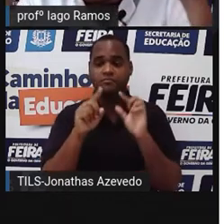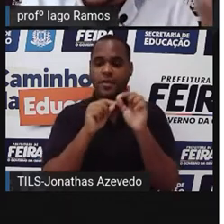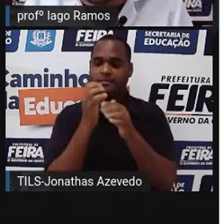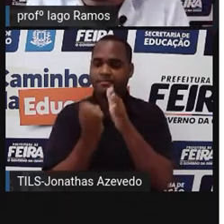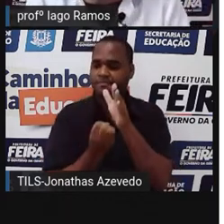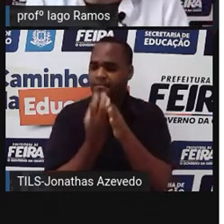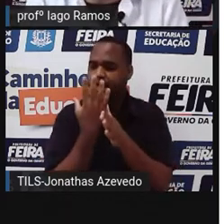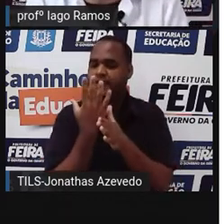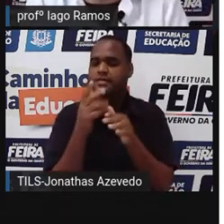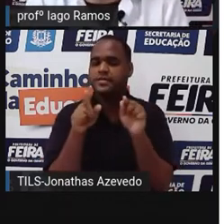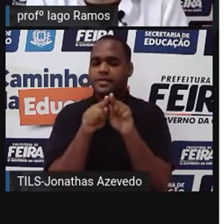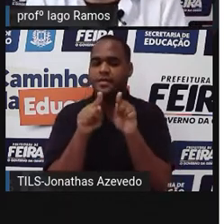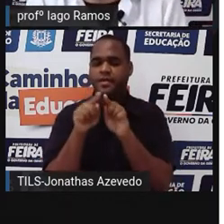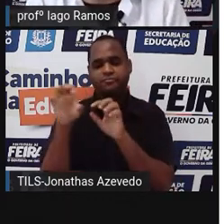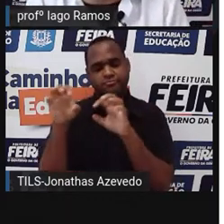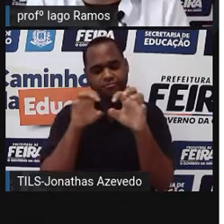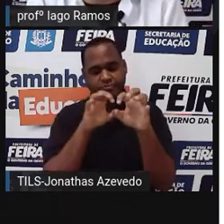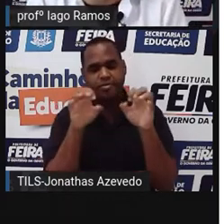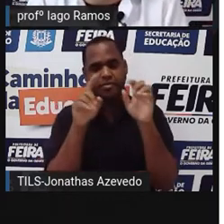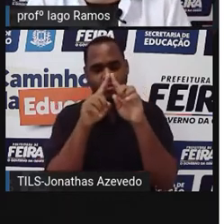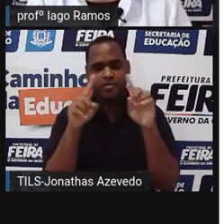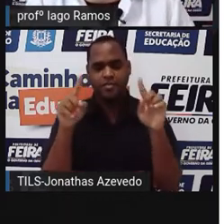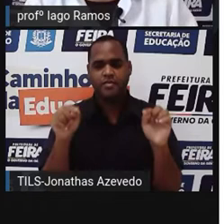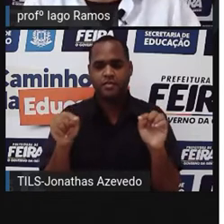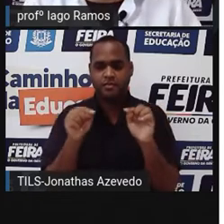quando a gente reposicionou os quadrados?